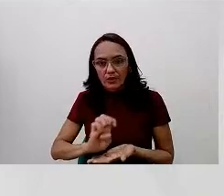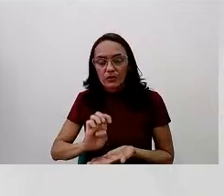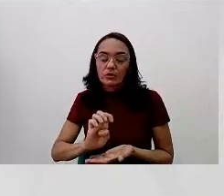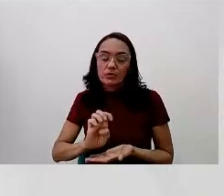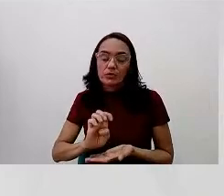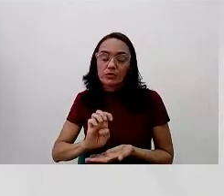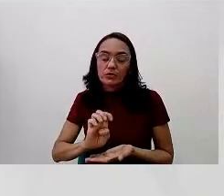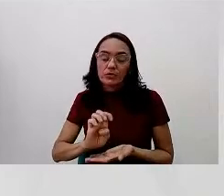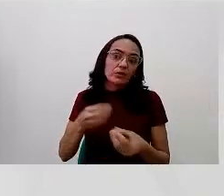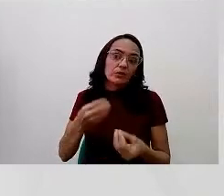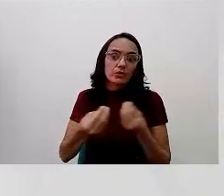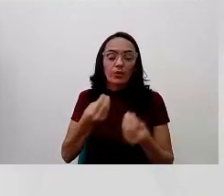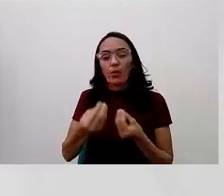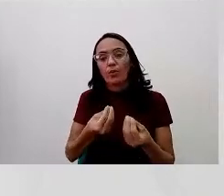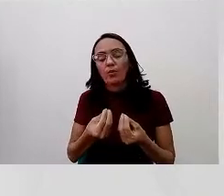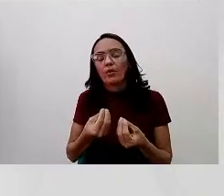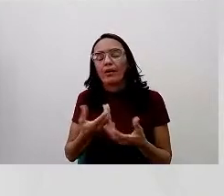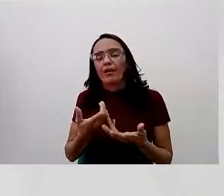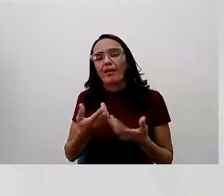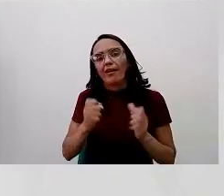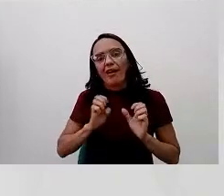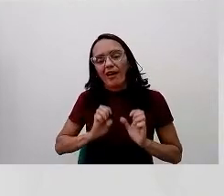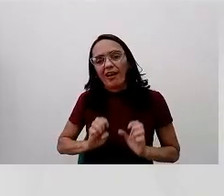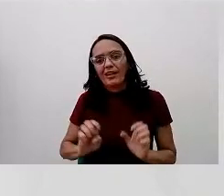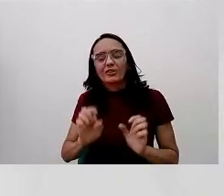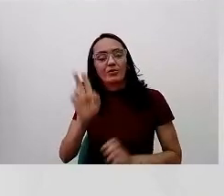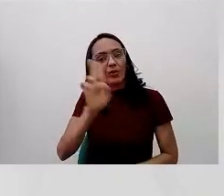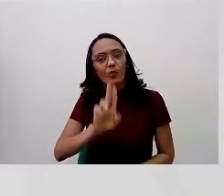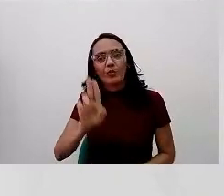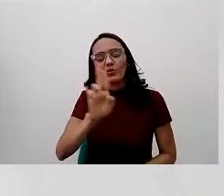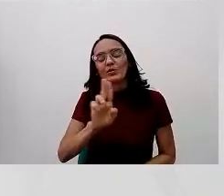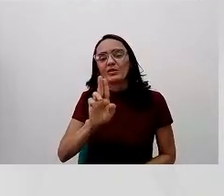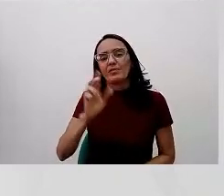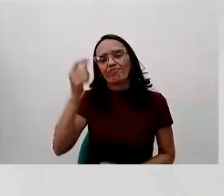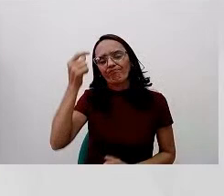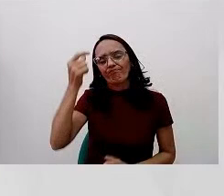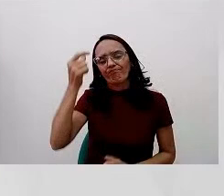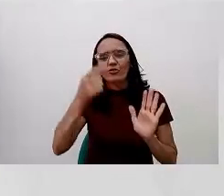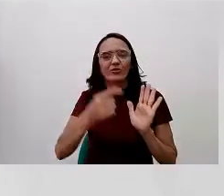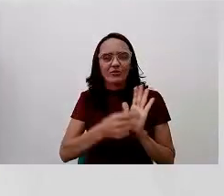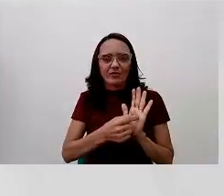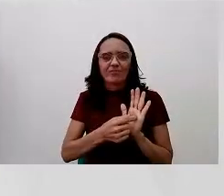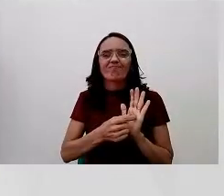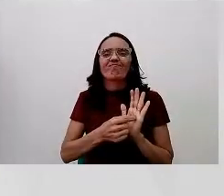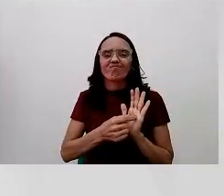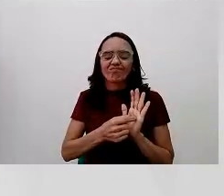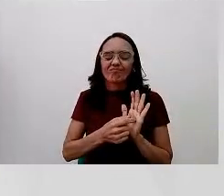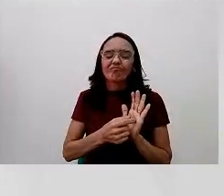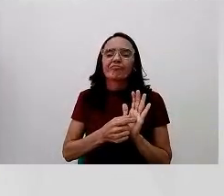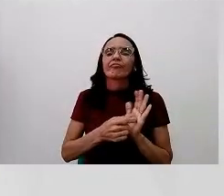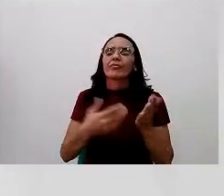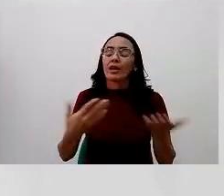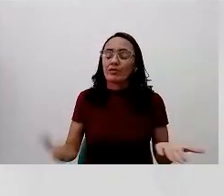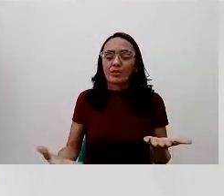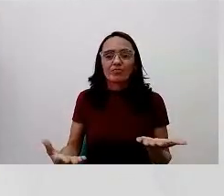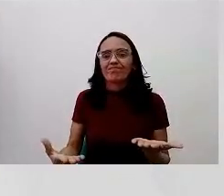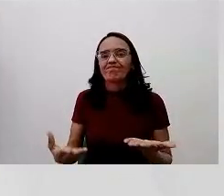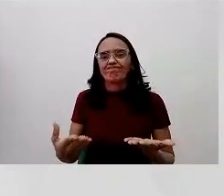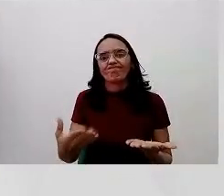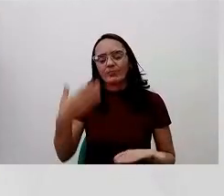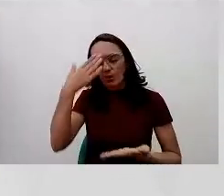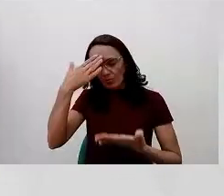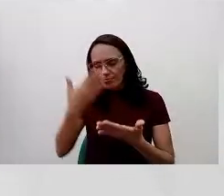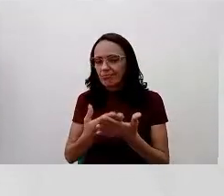inteligência artificial, né? Então acredito que foi muito importante a sua participação no nosso evento hoje.